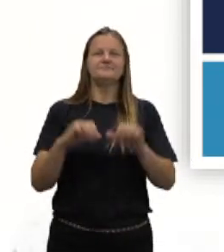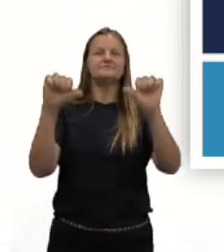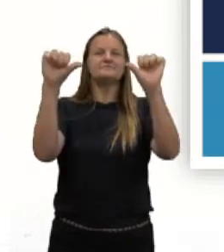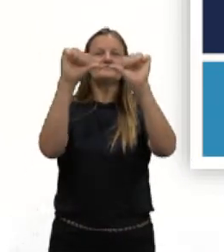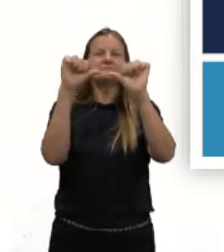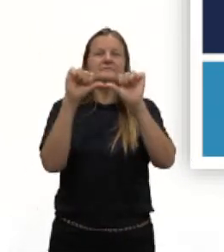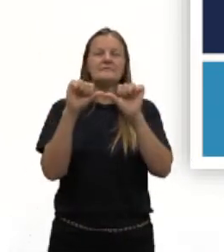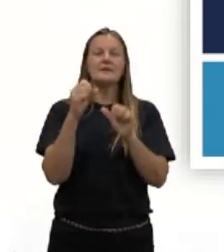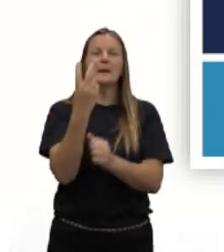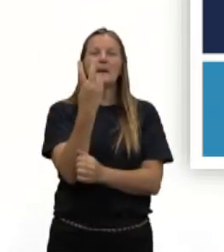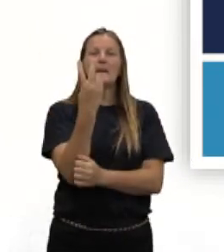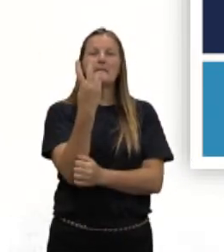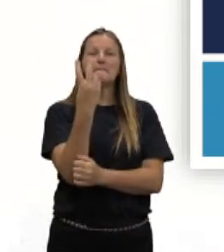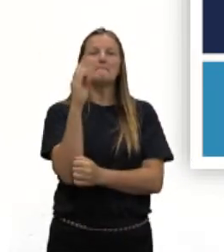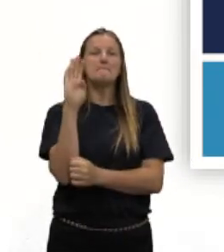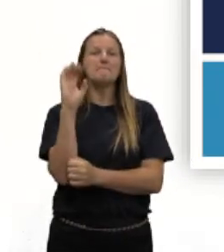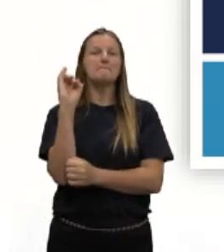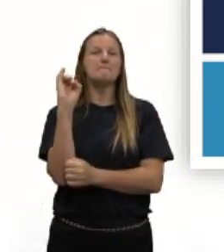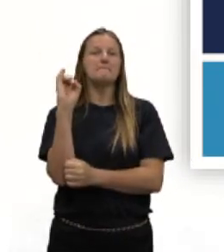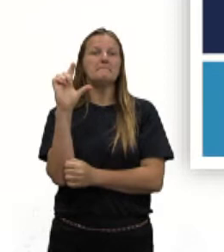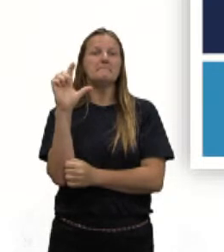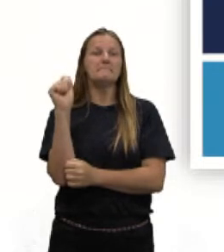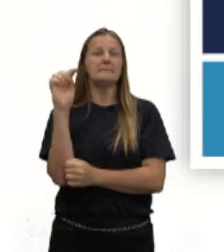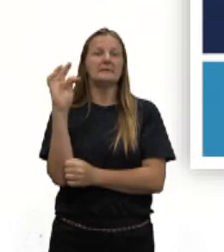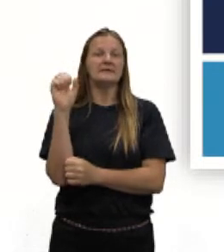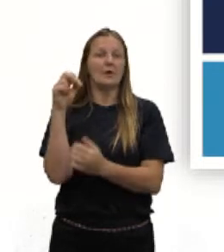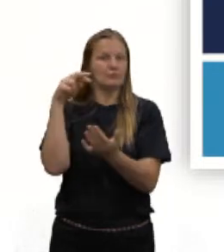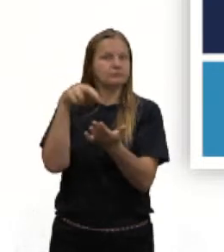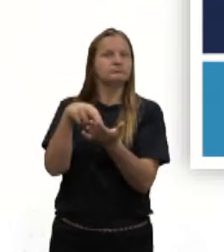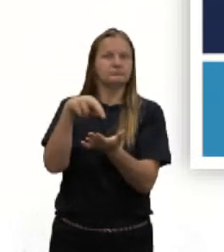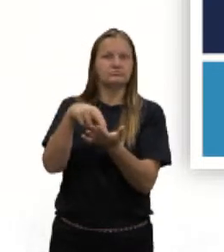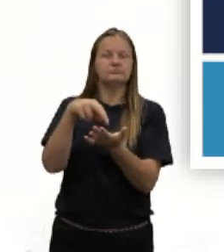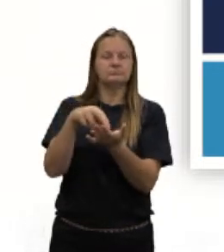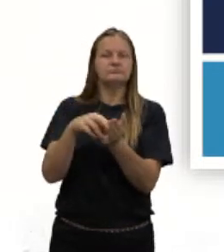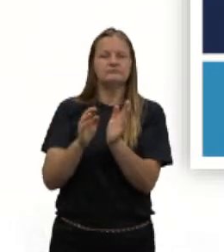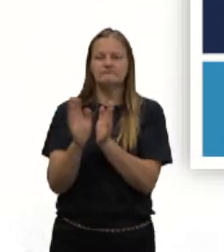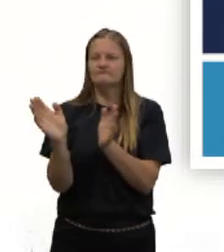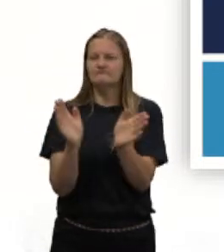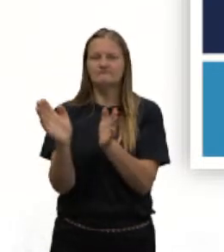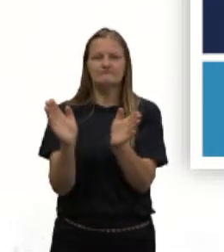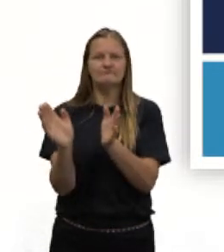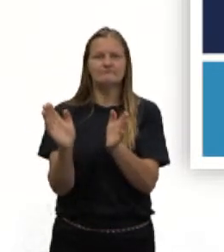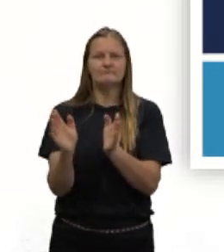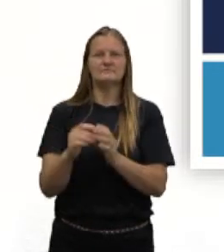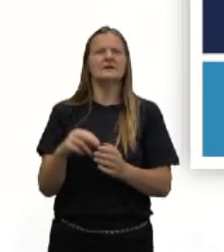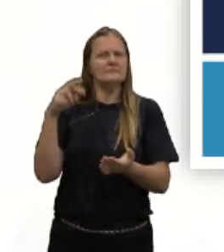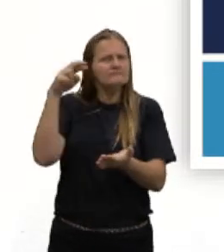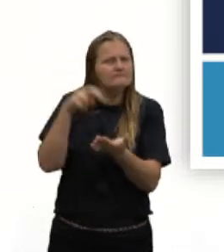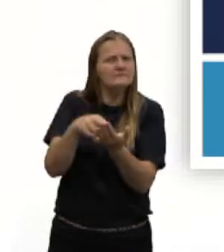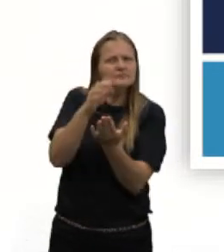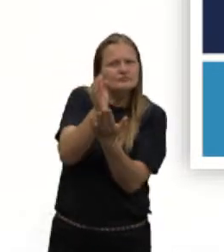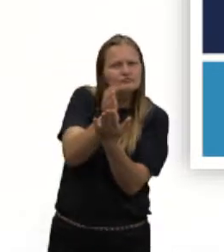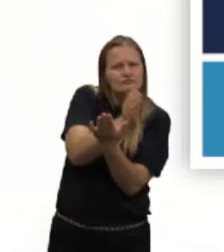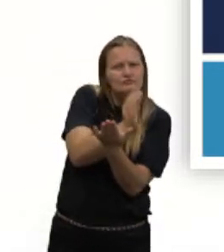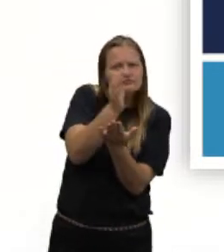A simetria bilateral, ou uma simetria real, né, que é quando ele vai realmente dividir esse elemento em duas partes